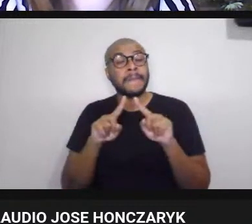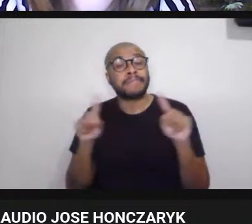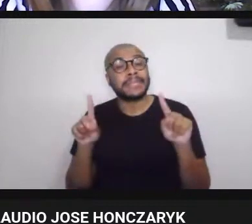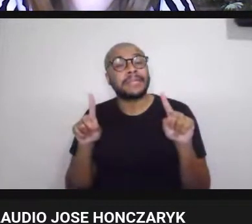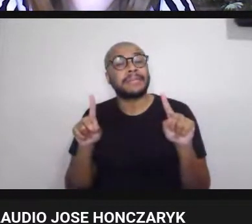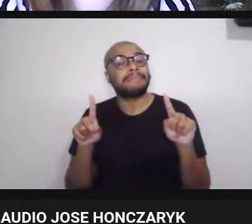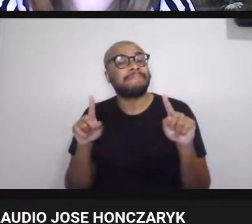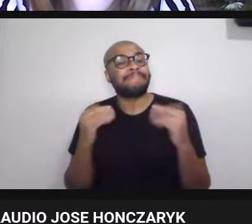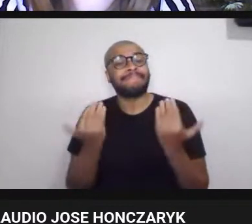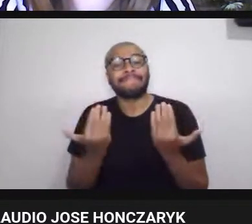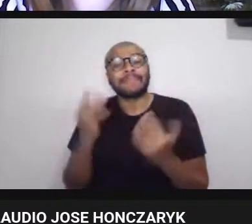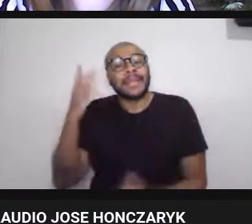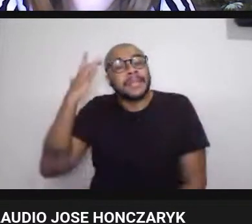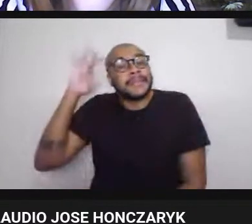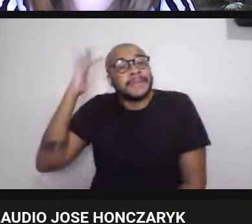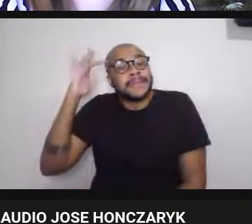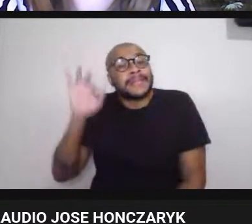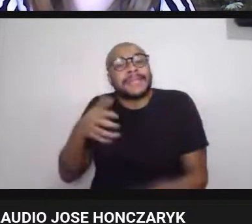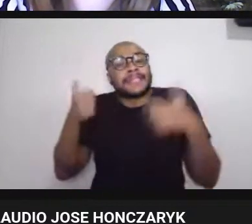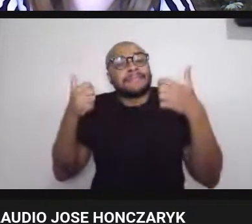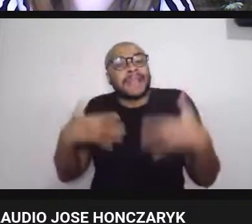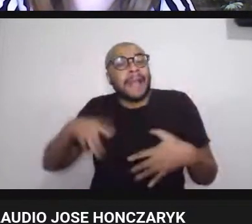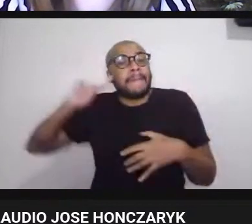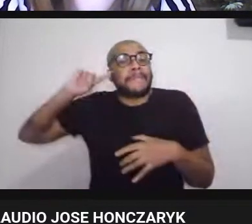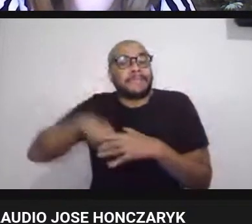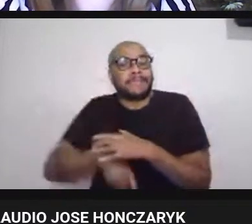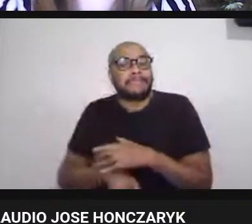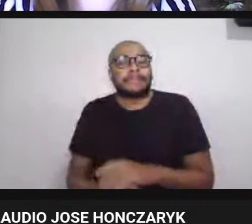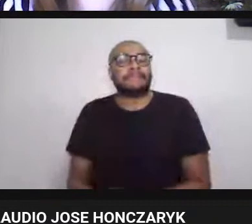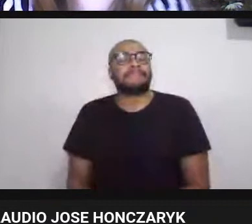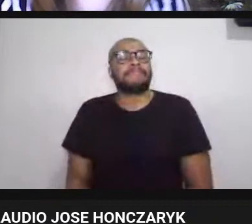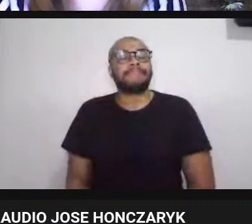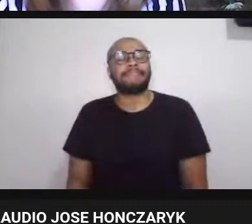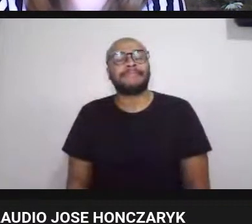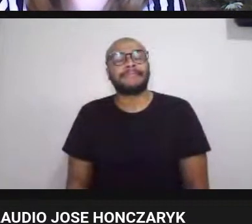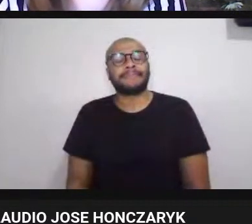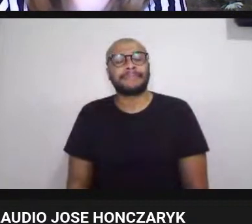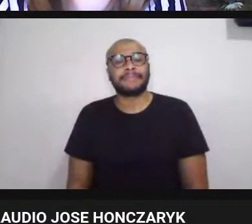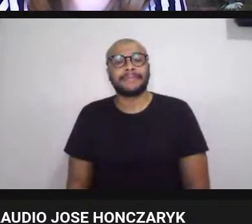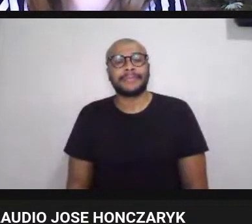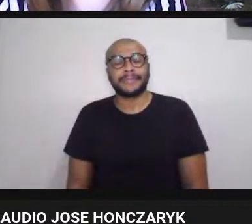ela não saberia dizer outras coisas sobre esse sobrenome.